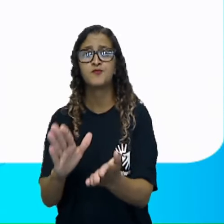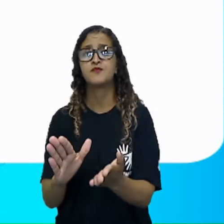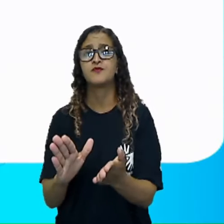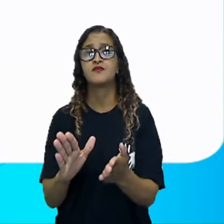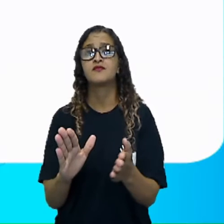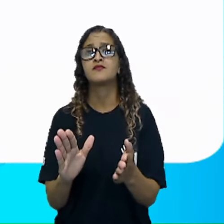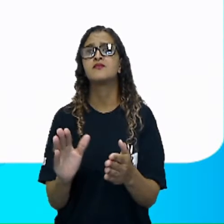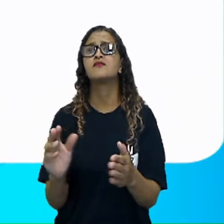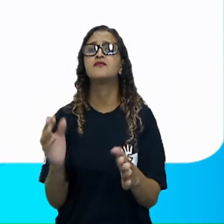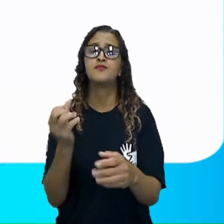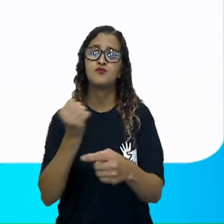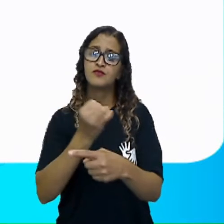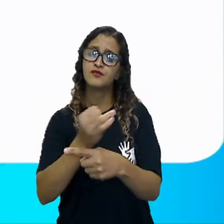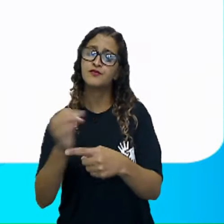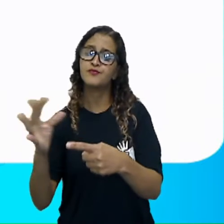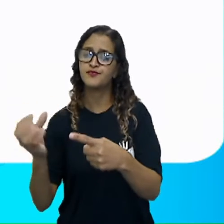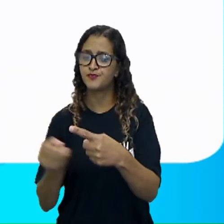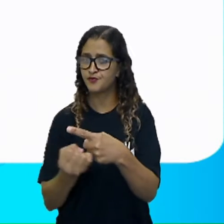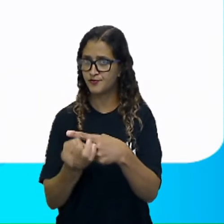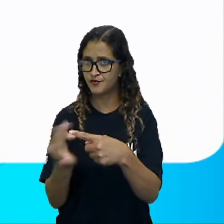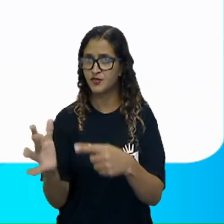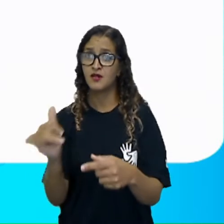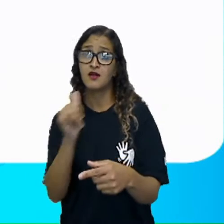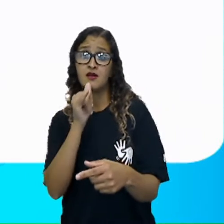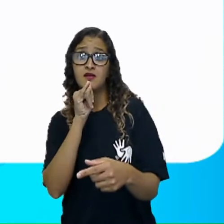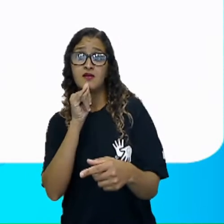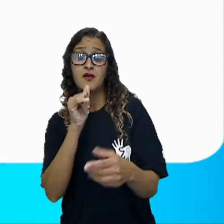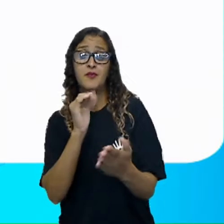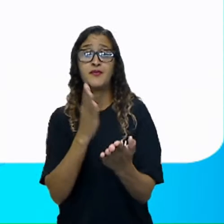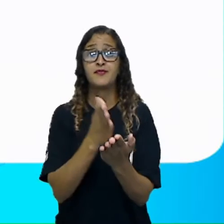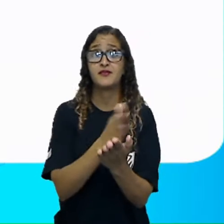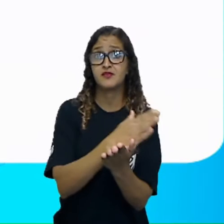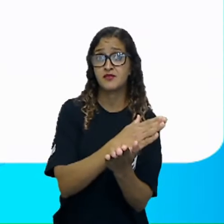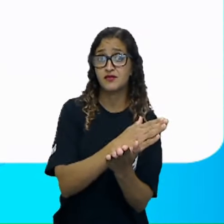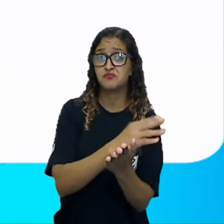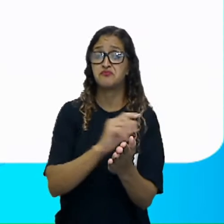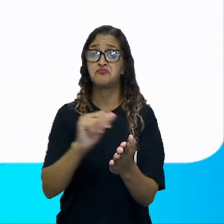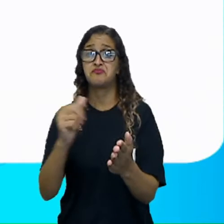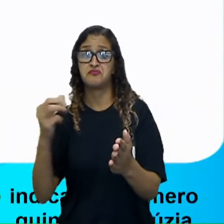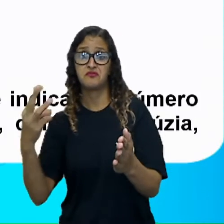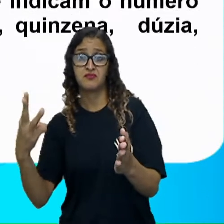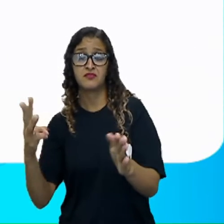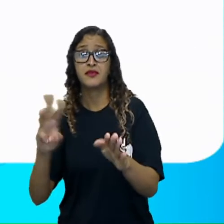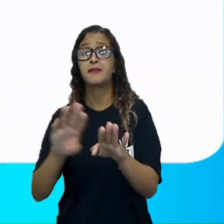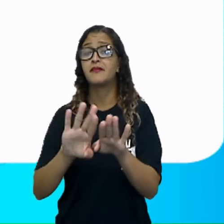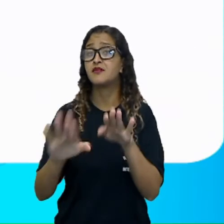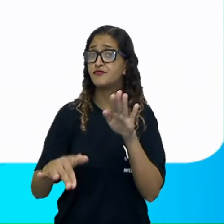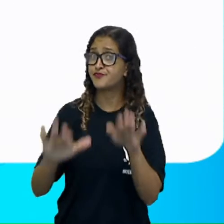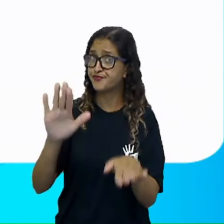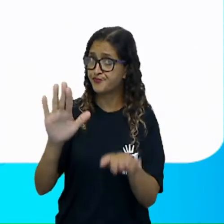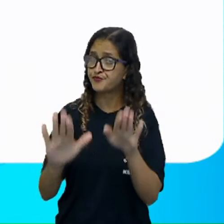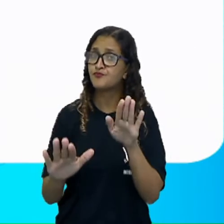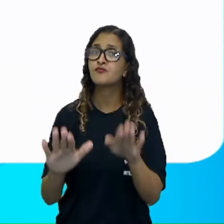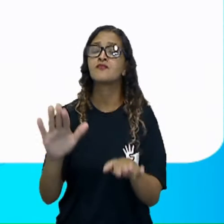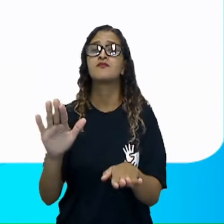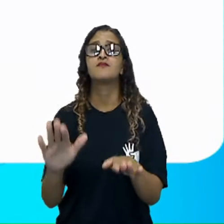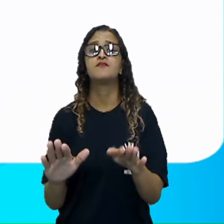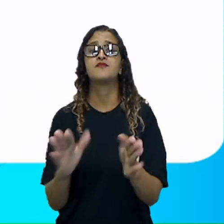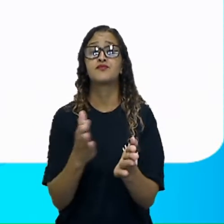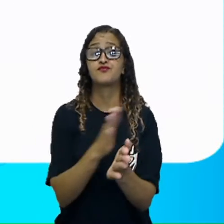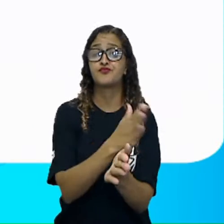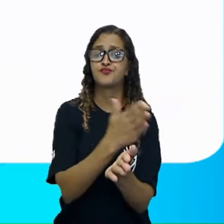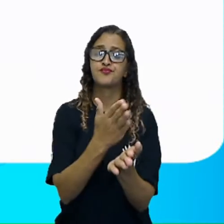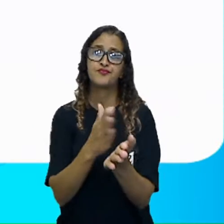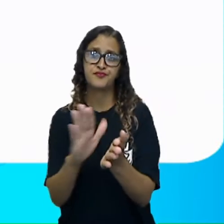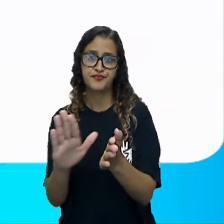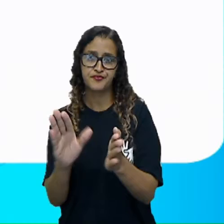seu fracionamento. Por exemplo, metade, um terço, um décimo. Os